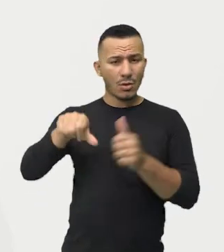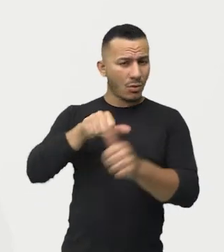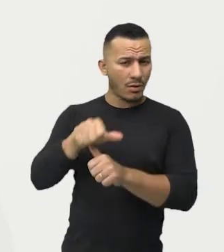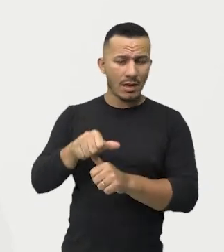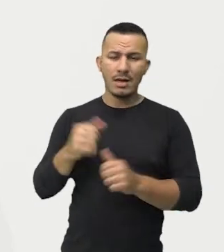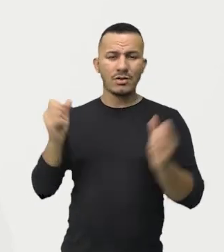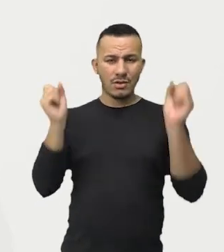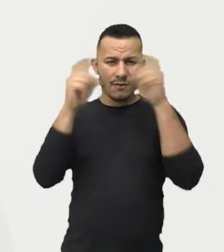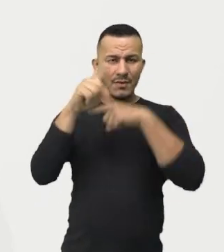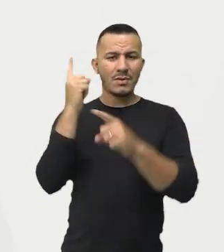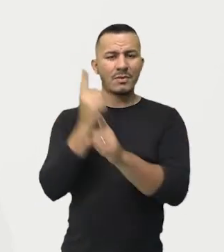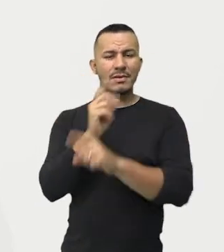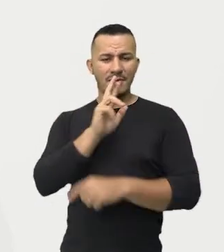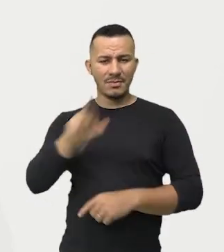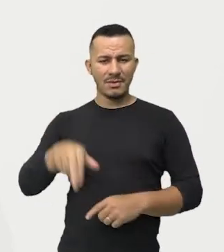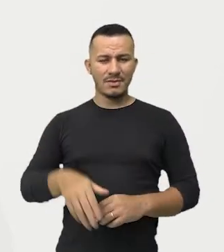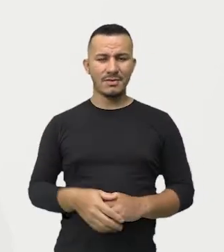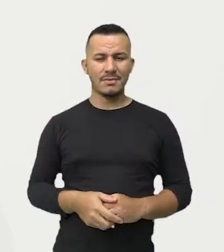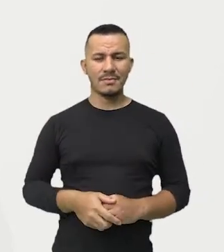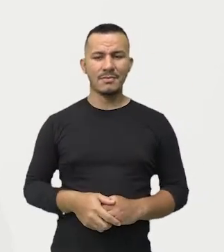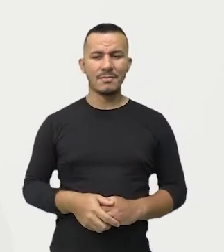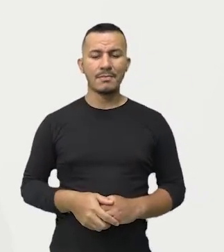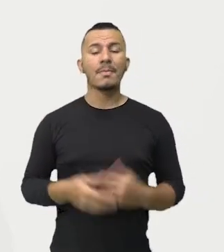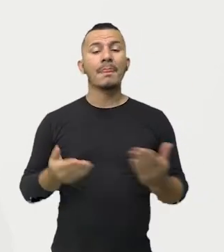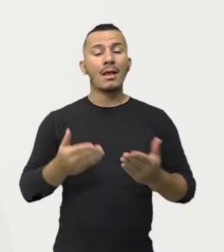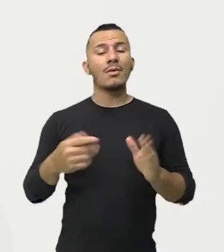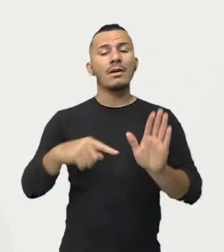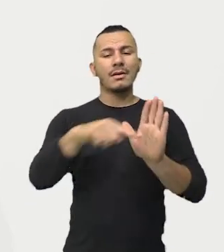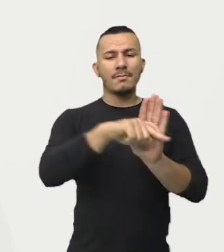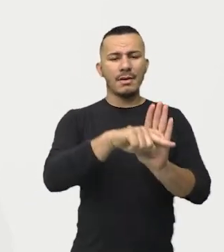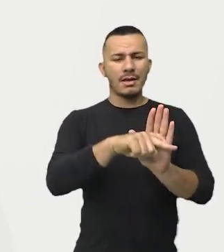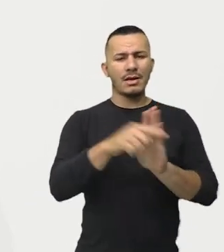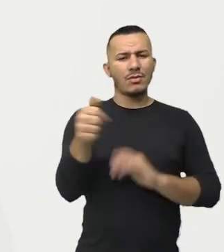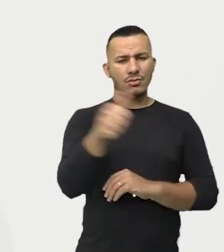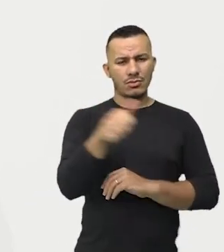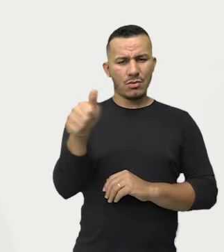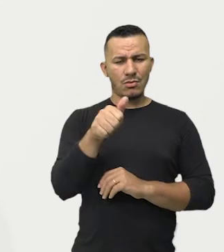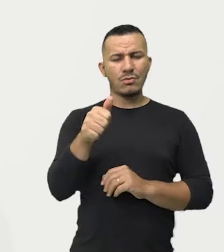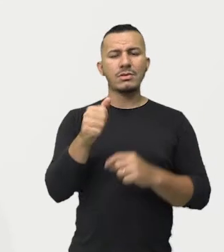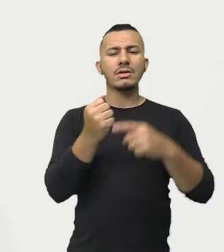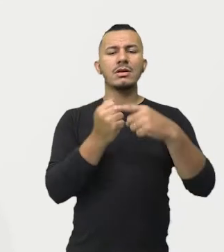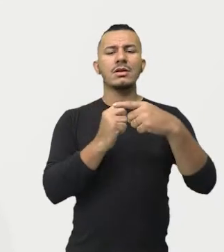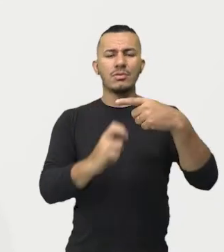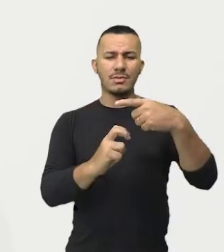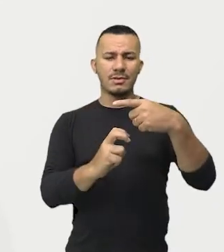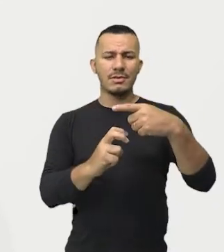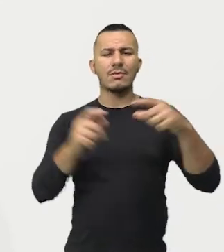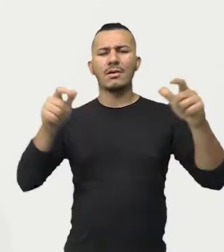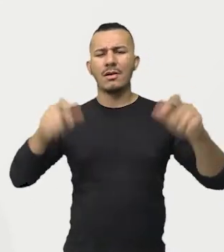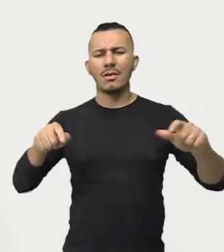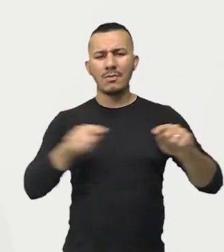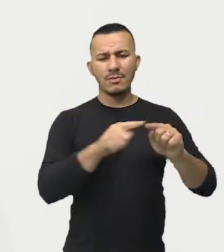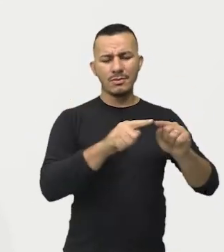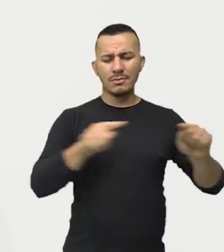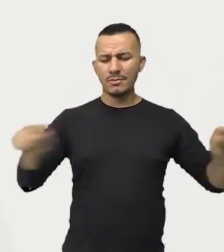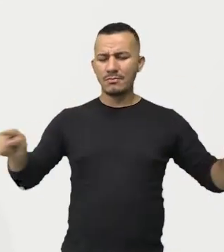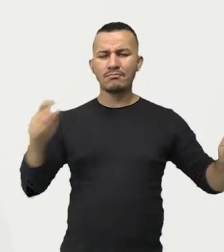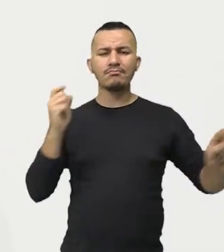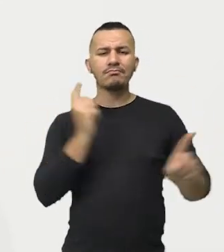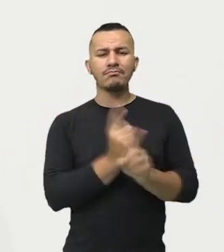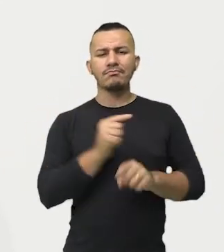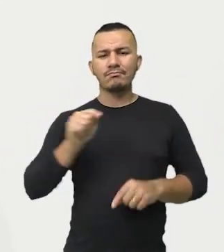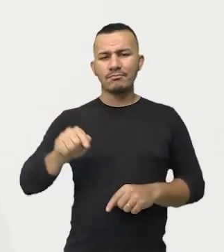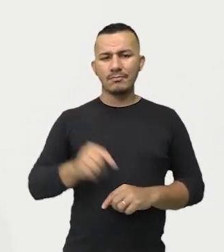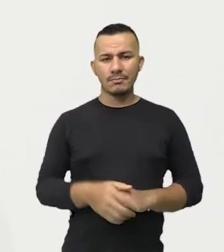representar. Outro exemplo, onde fica representada a fração? Menos 11 sobre 5. Atenção,